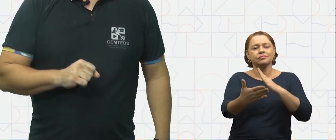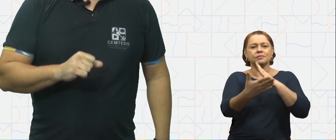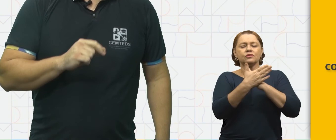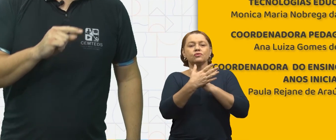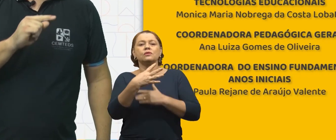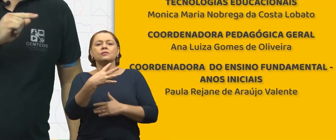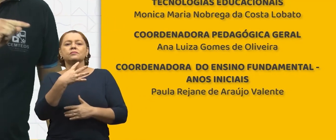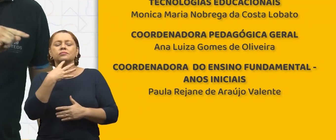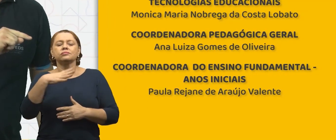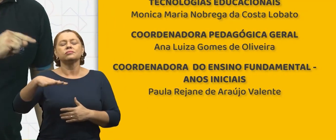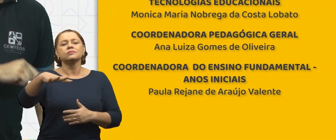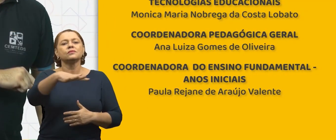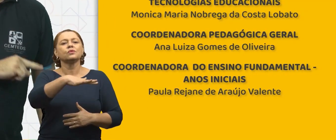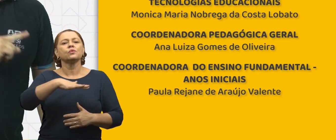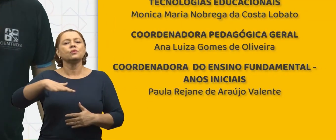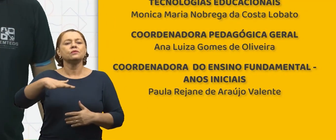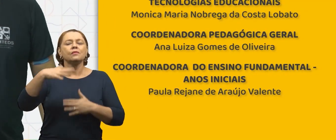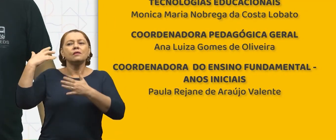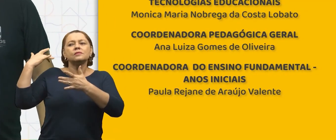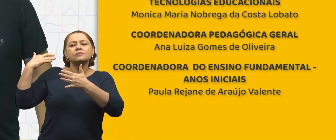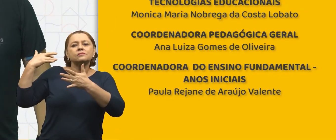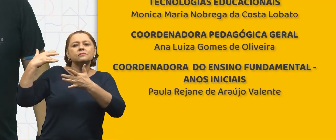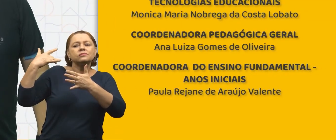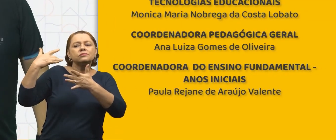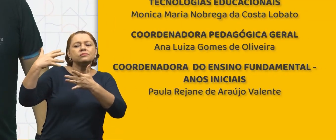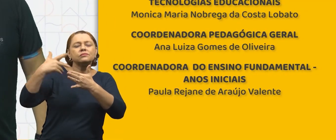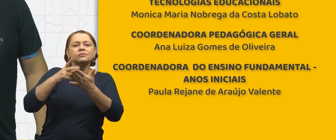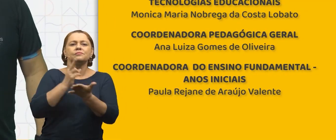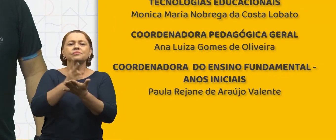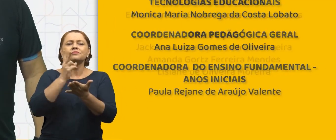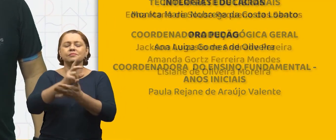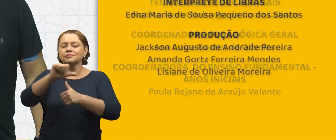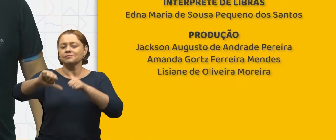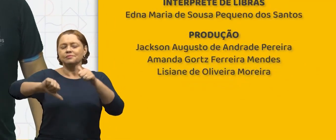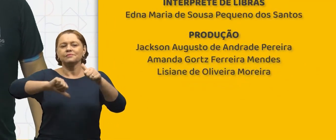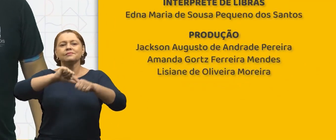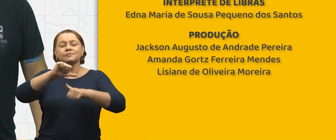ajuda-nos a reconhecer o espaço que, ao longo do tempo, está em